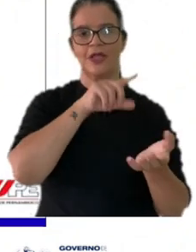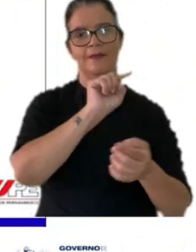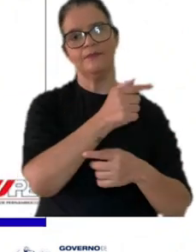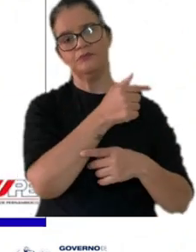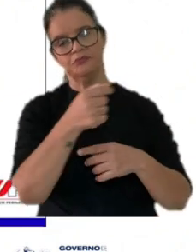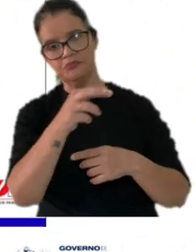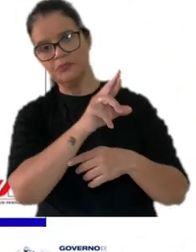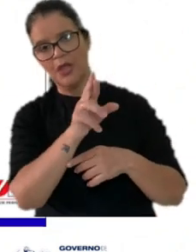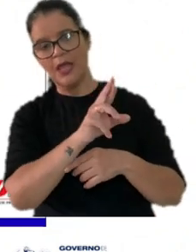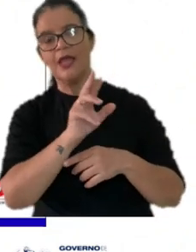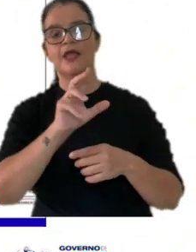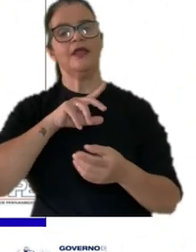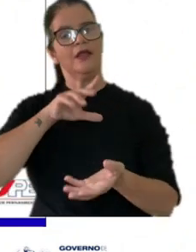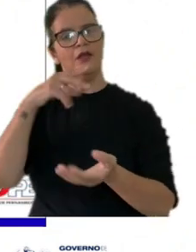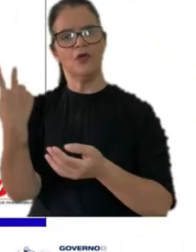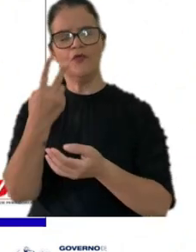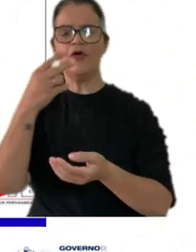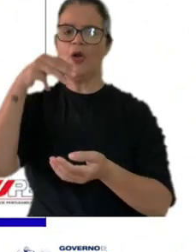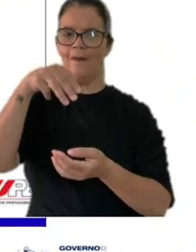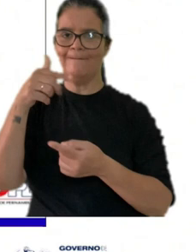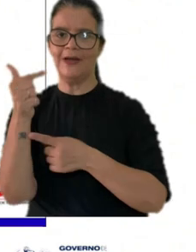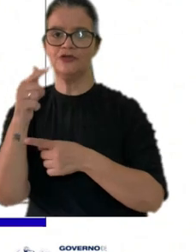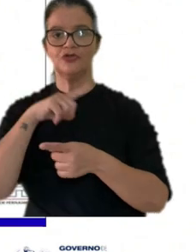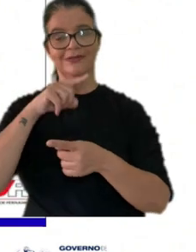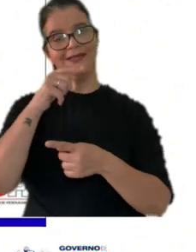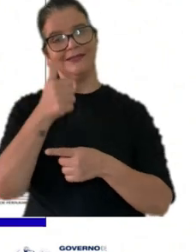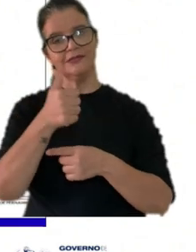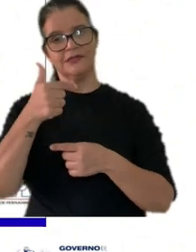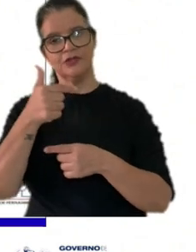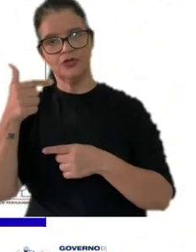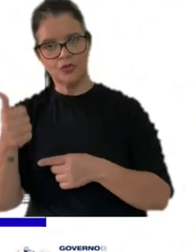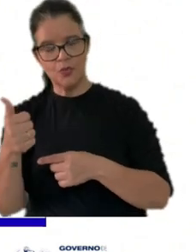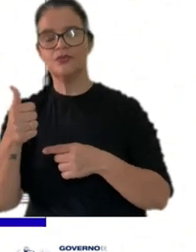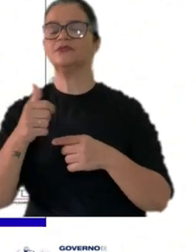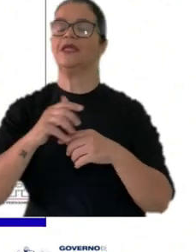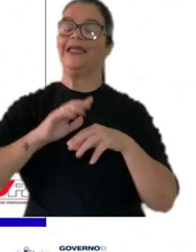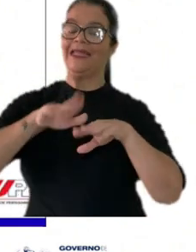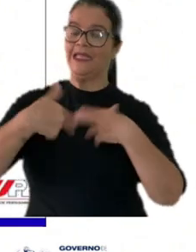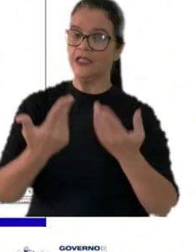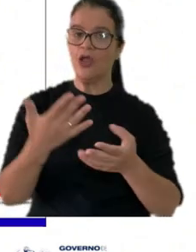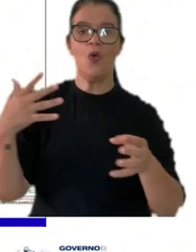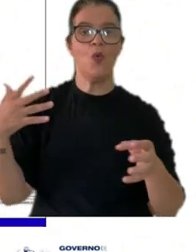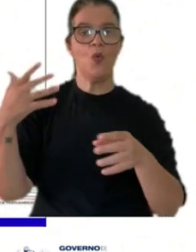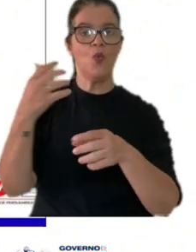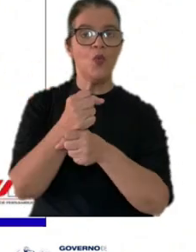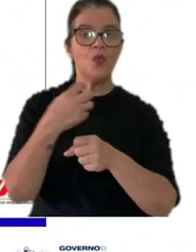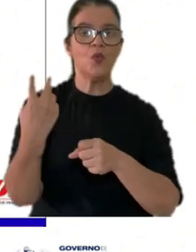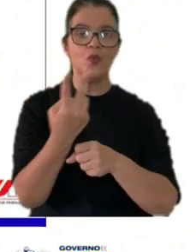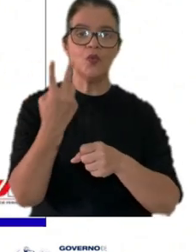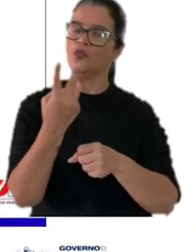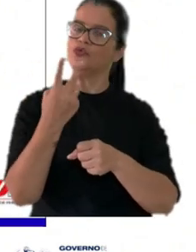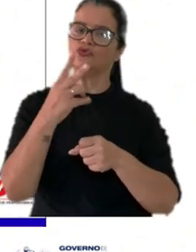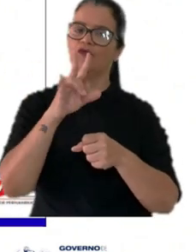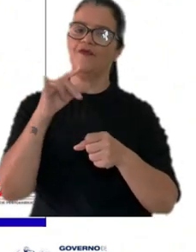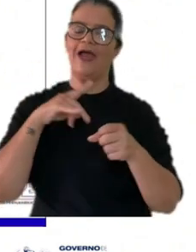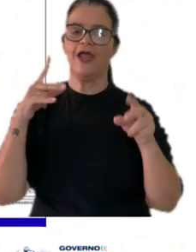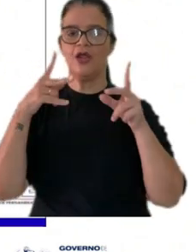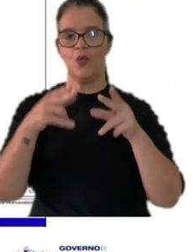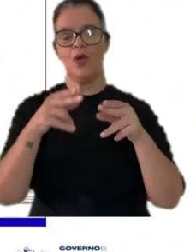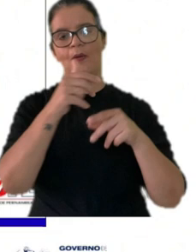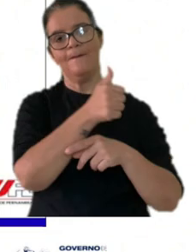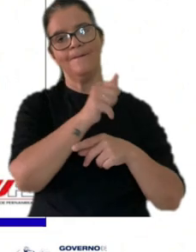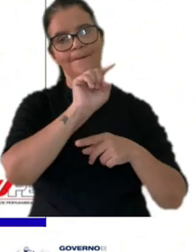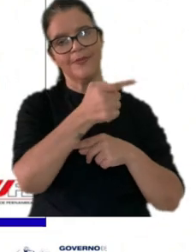e no valor por metro quadrado tem 112 então o custo vai ser igual ao o valor fixo de 1.200